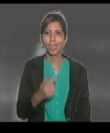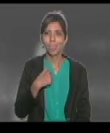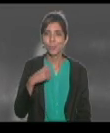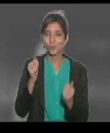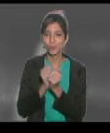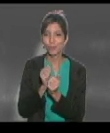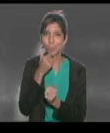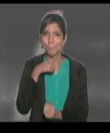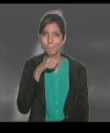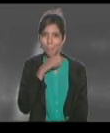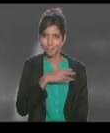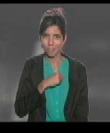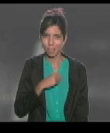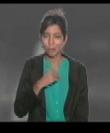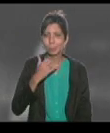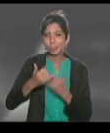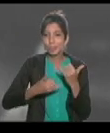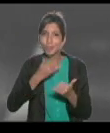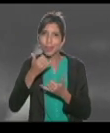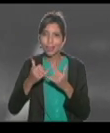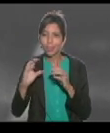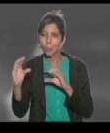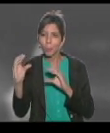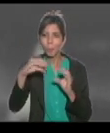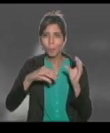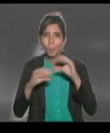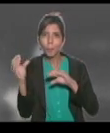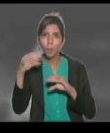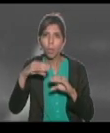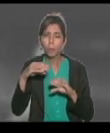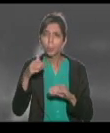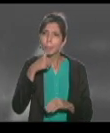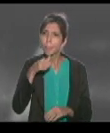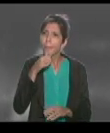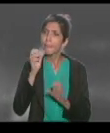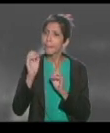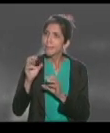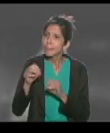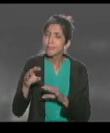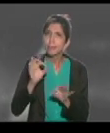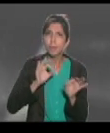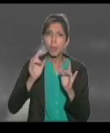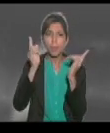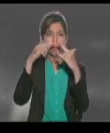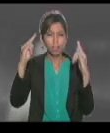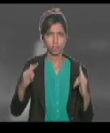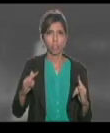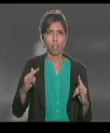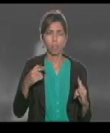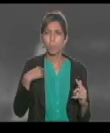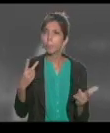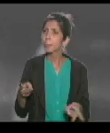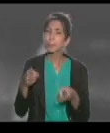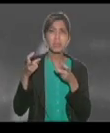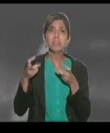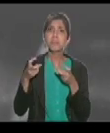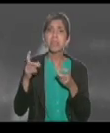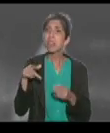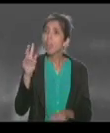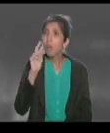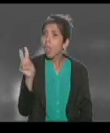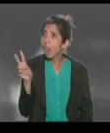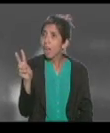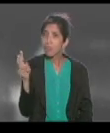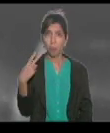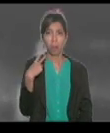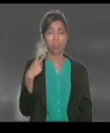Estávamos eu, a mãe e o filho, brincando de blocos, e ela porque queria ensiná-la a montar um castelo. E o que eu reparei é que ele, na verdade, ele